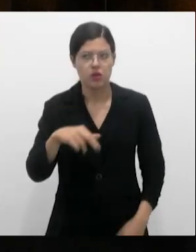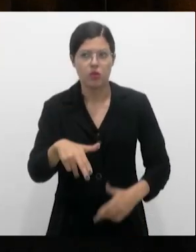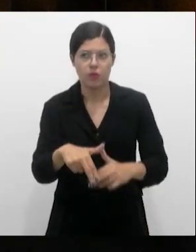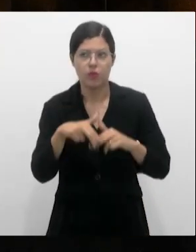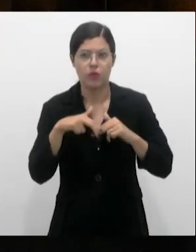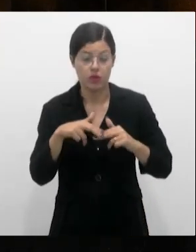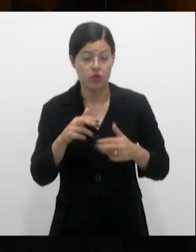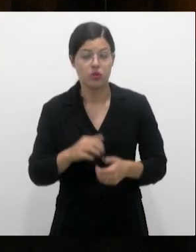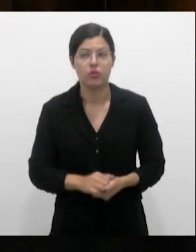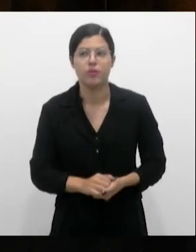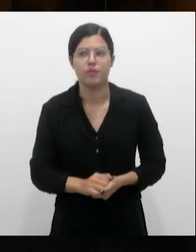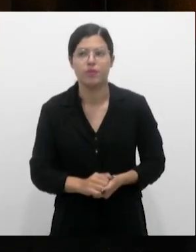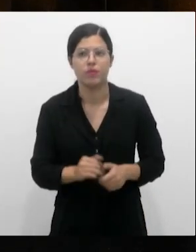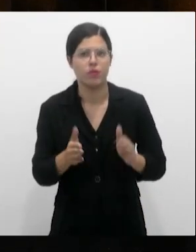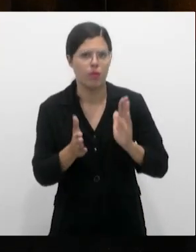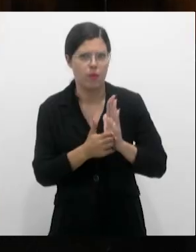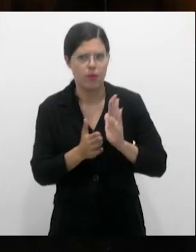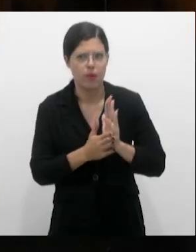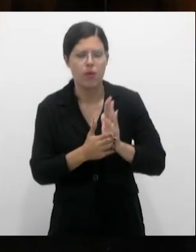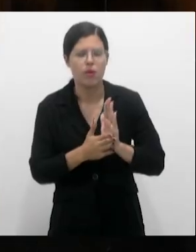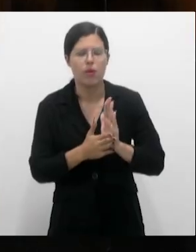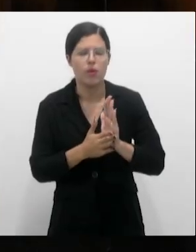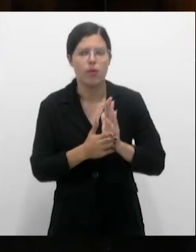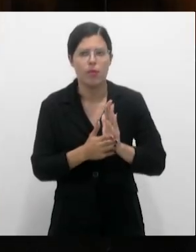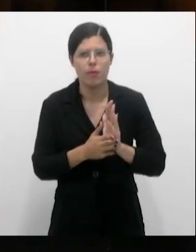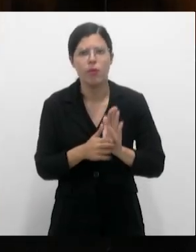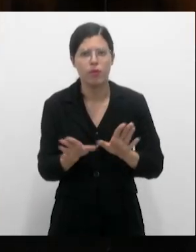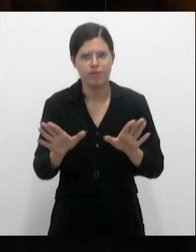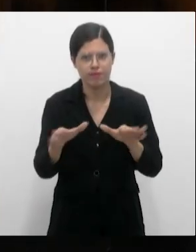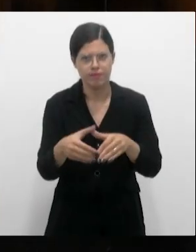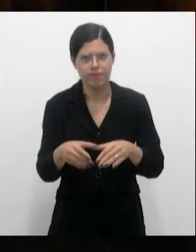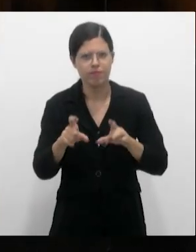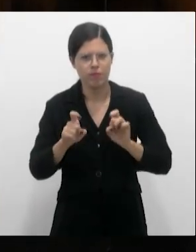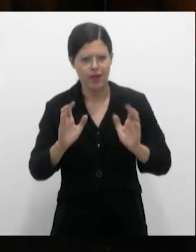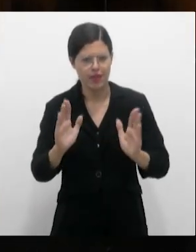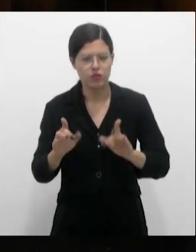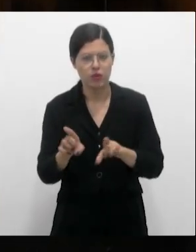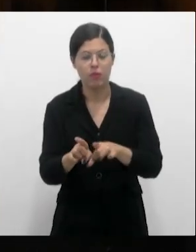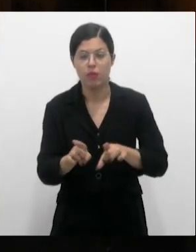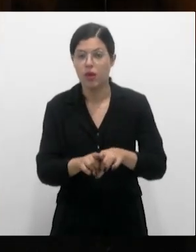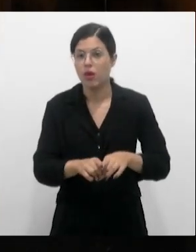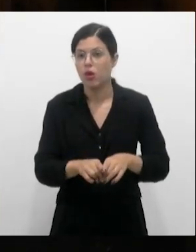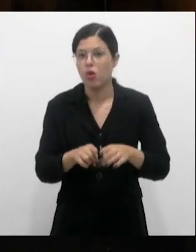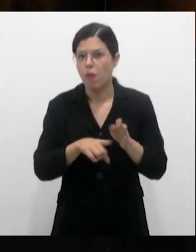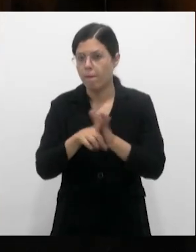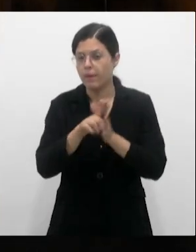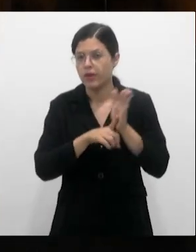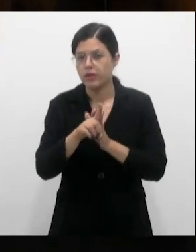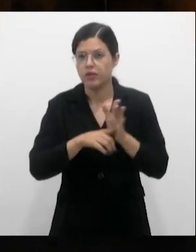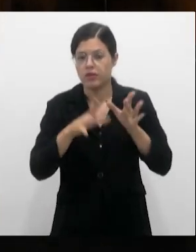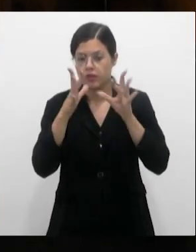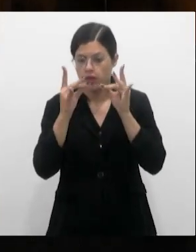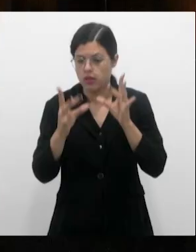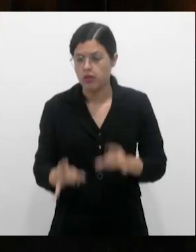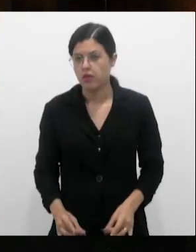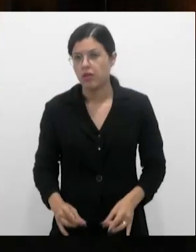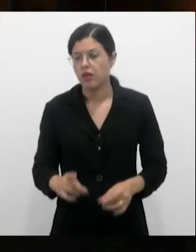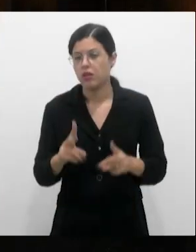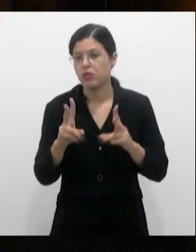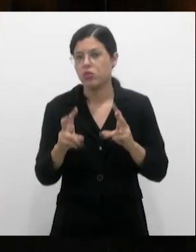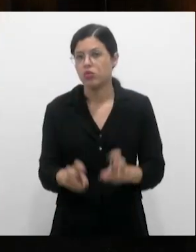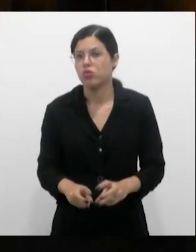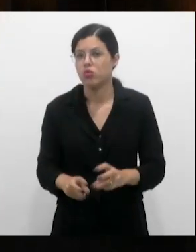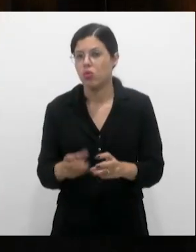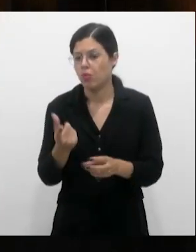isso, vou propor, através do nosso mandato e da comissão, um estudo detalhado sobre o faturamento e o subsídio público